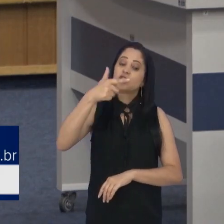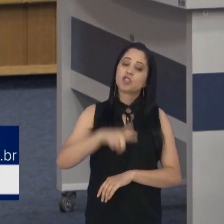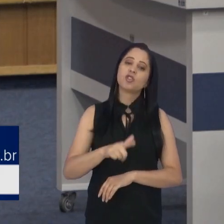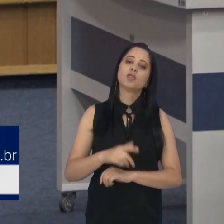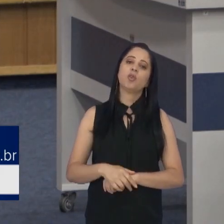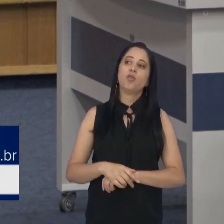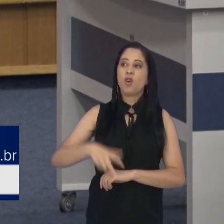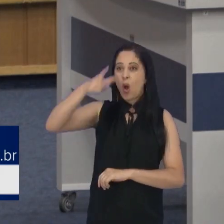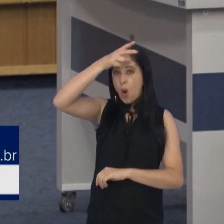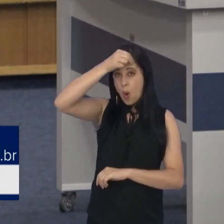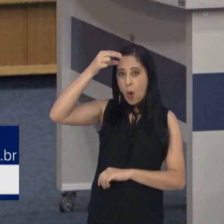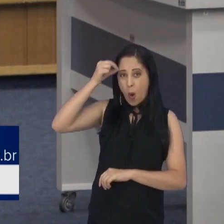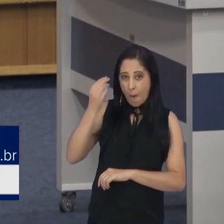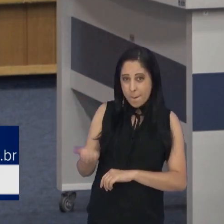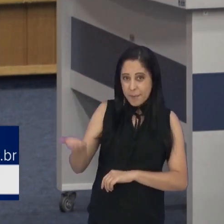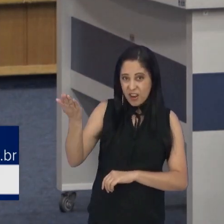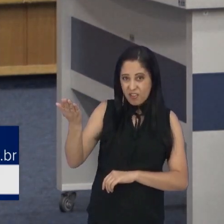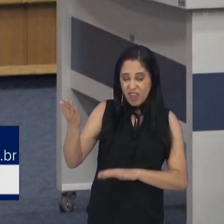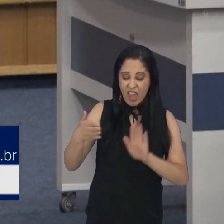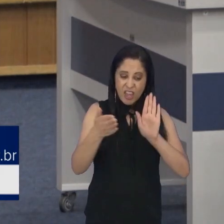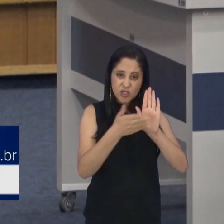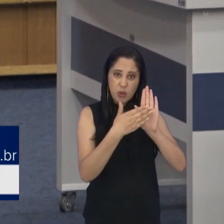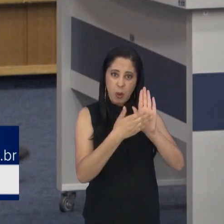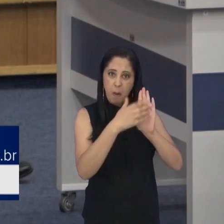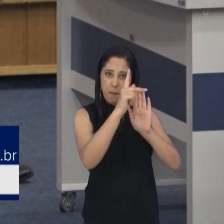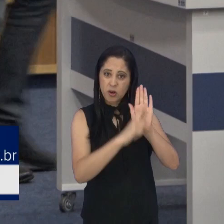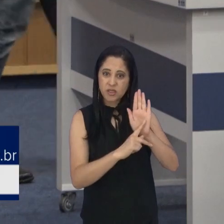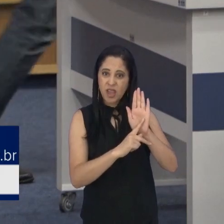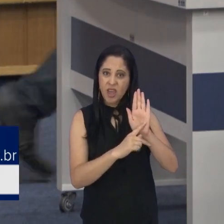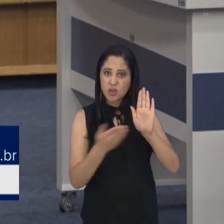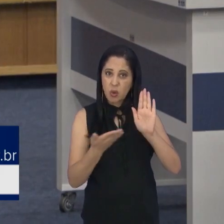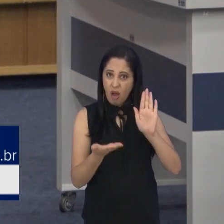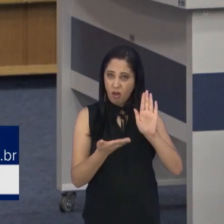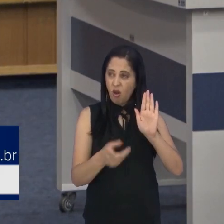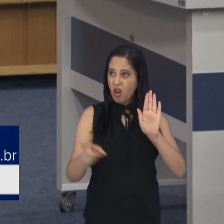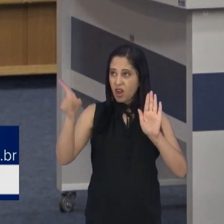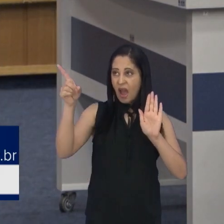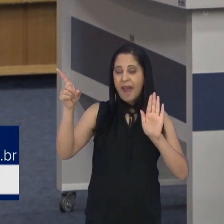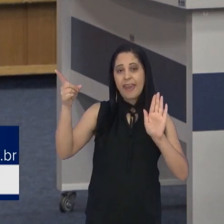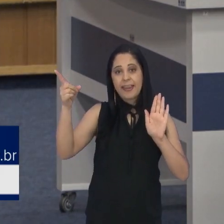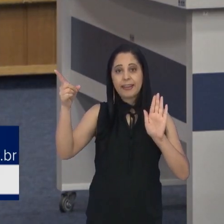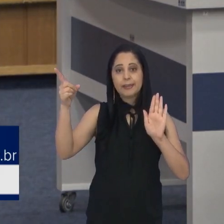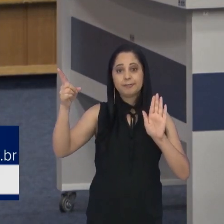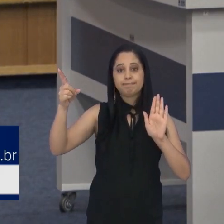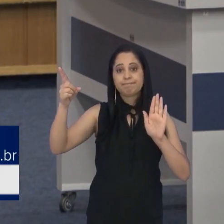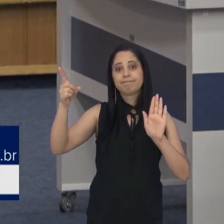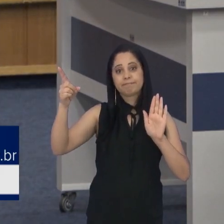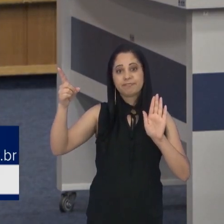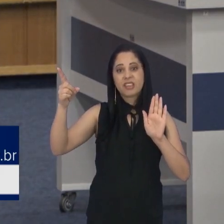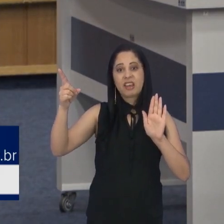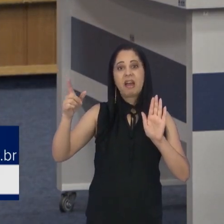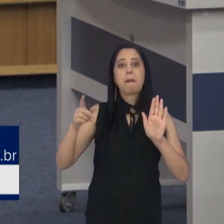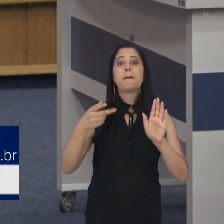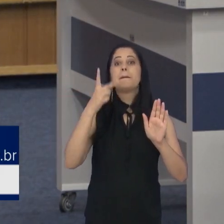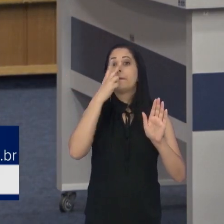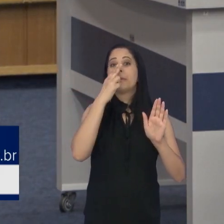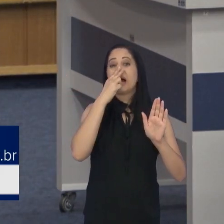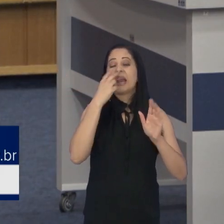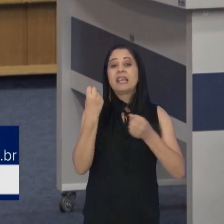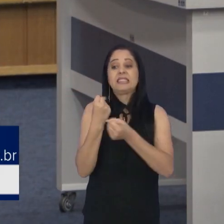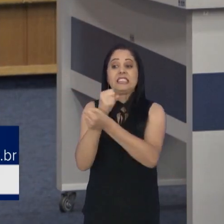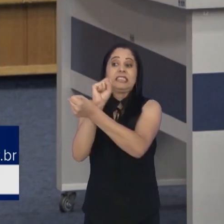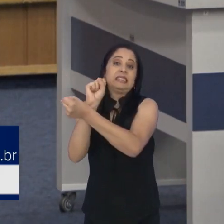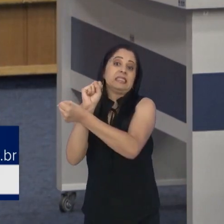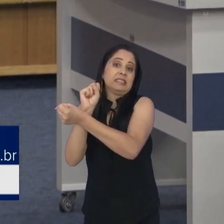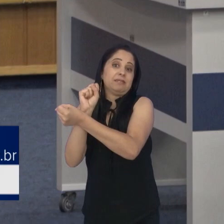o prefeito com esse projeto fica refém, né, de uma situação que